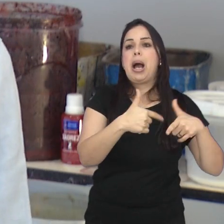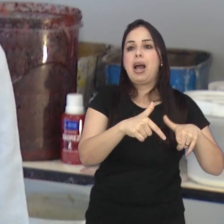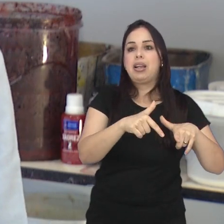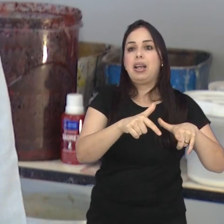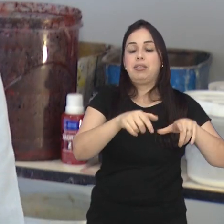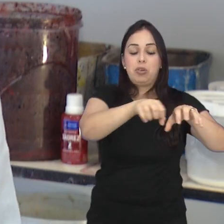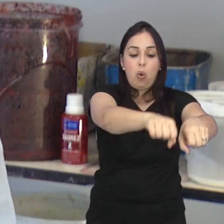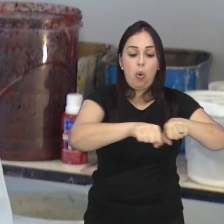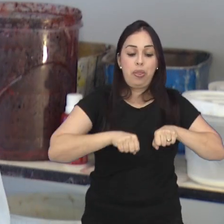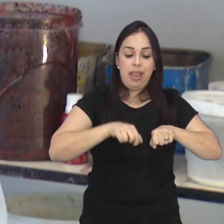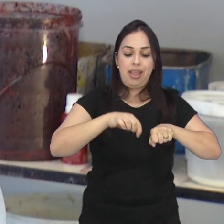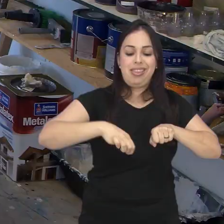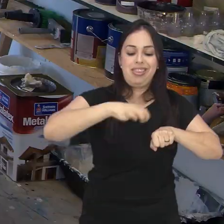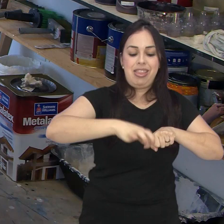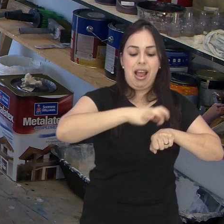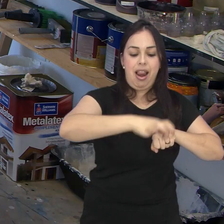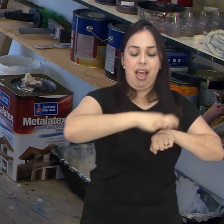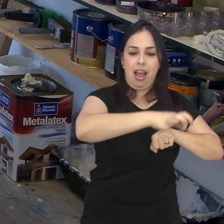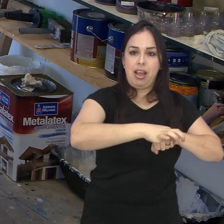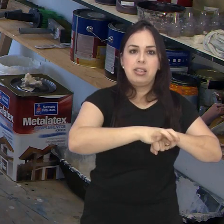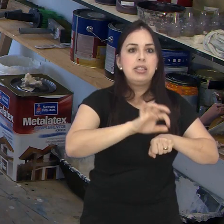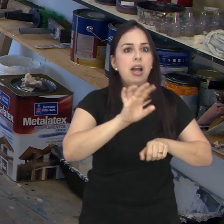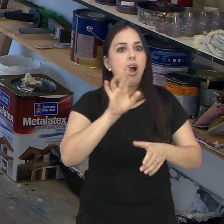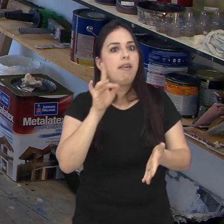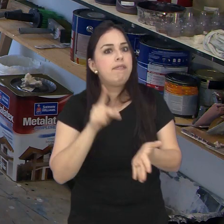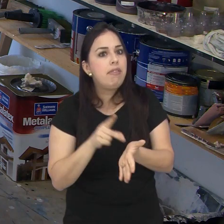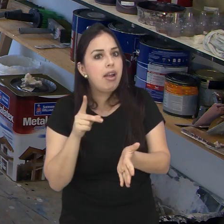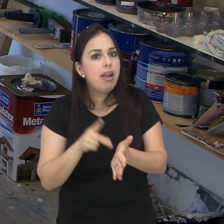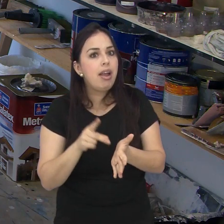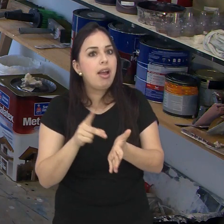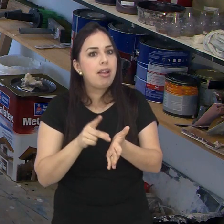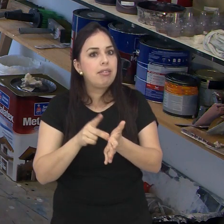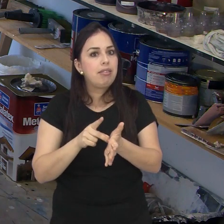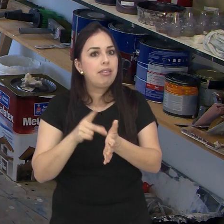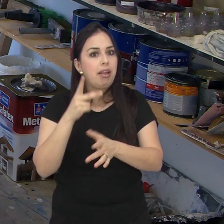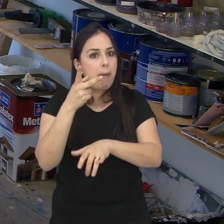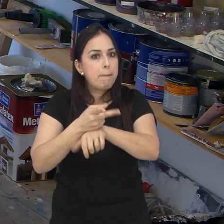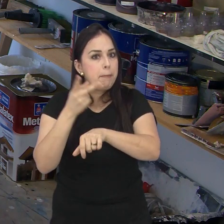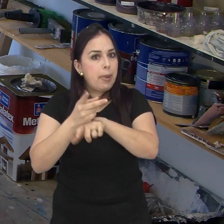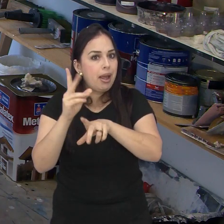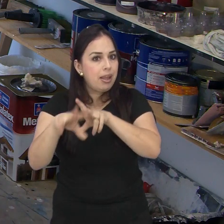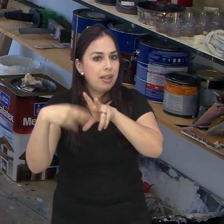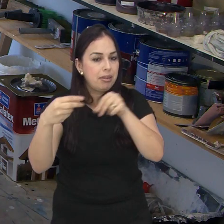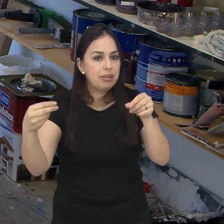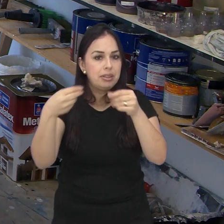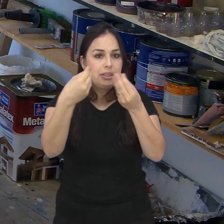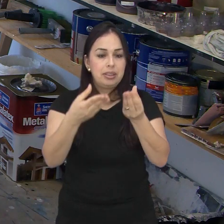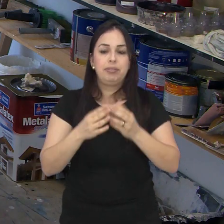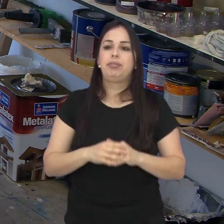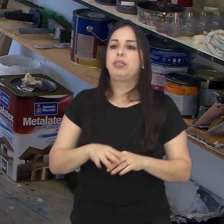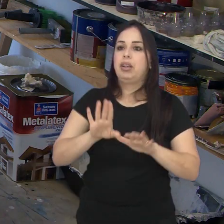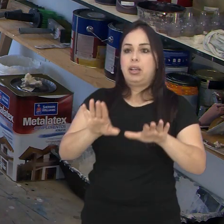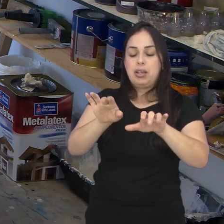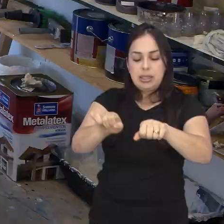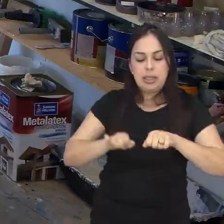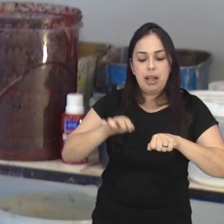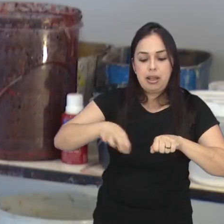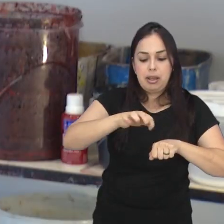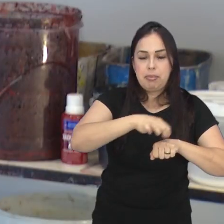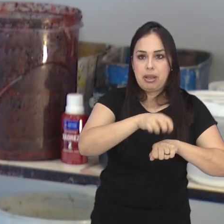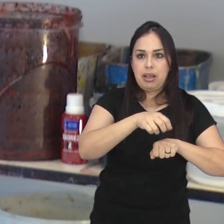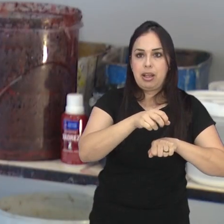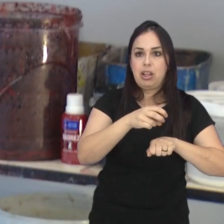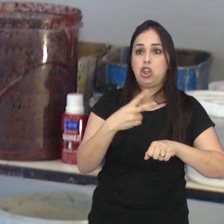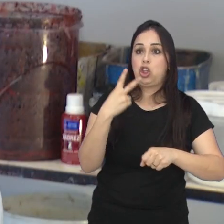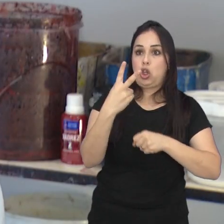com tecelagem. Sim, tem essa premiação. Eu participei da Trienal de Tapeçaria, né? Se bem que